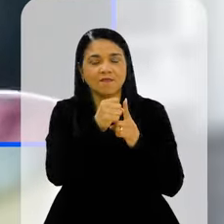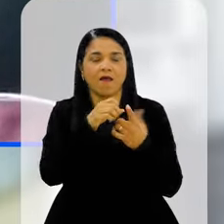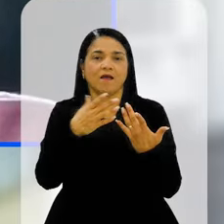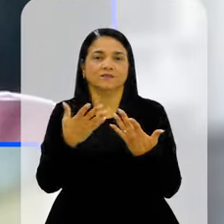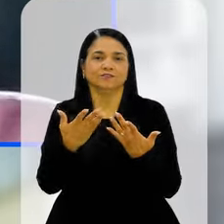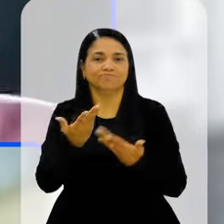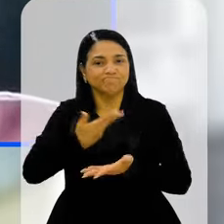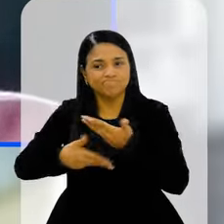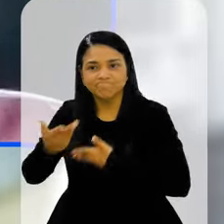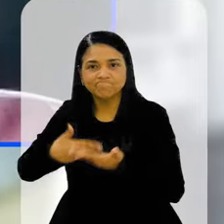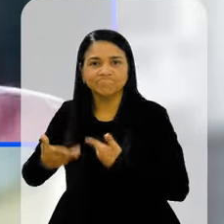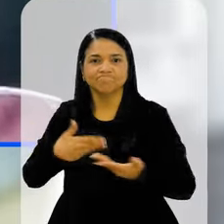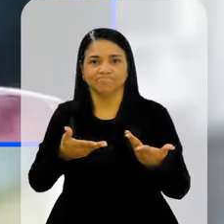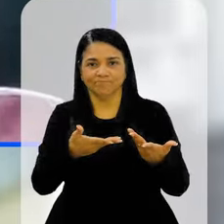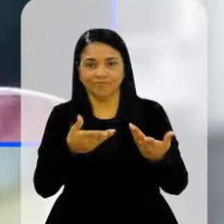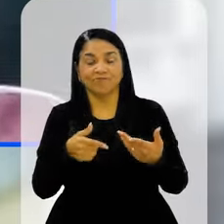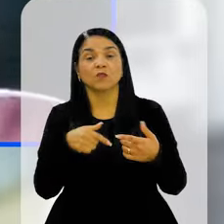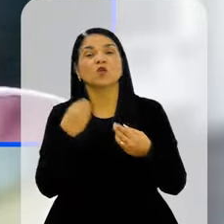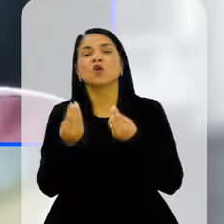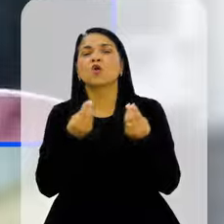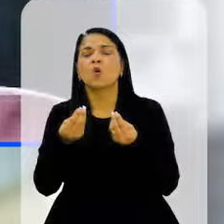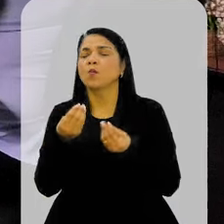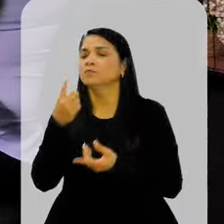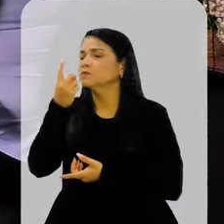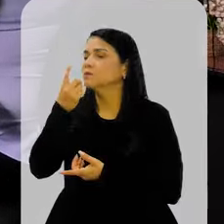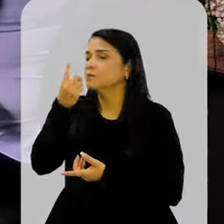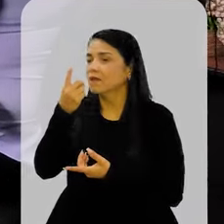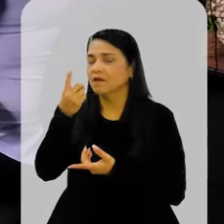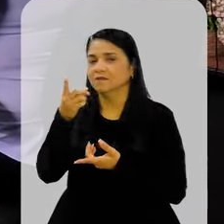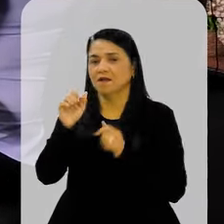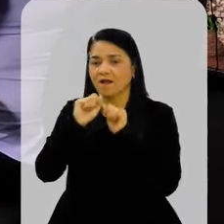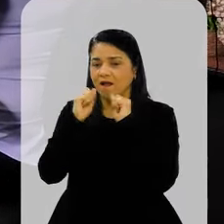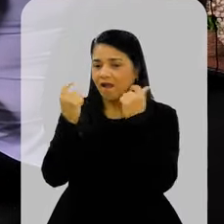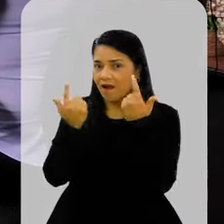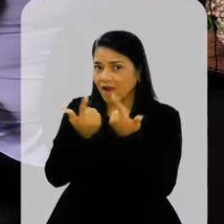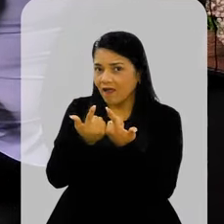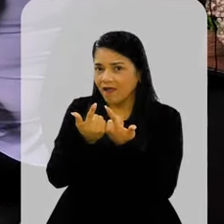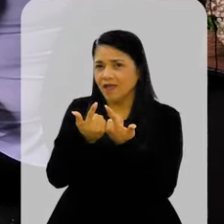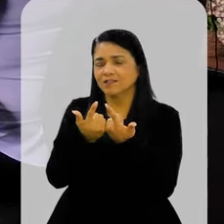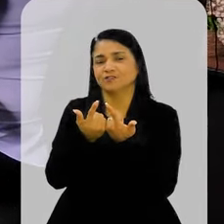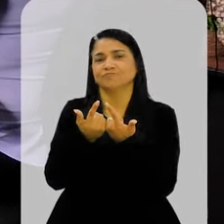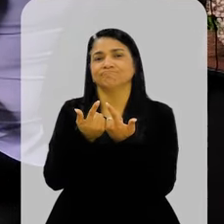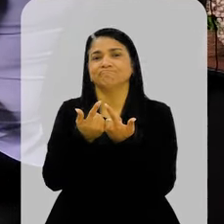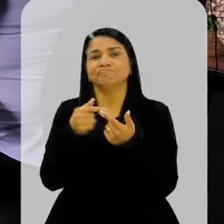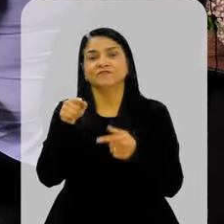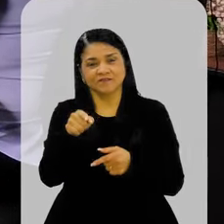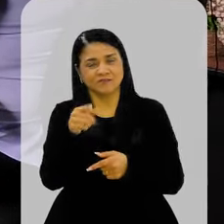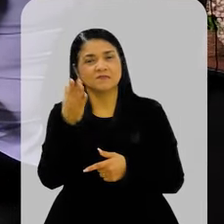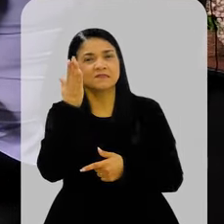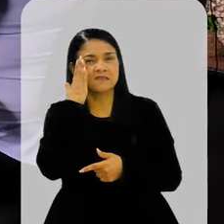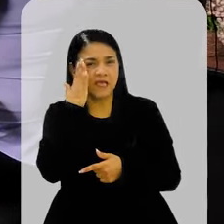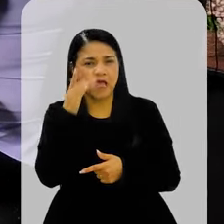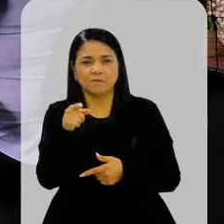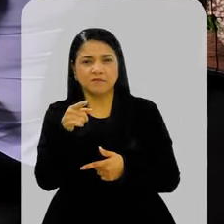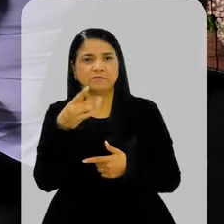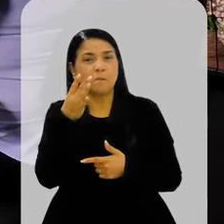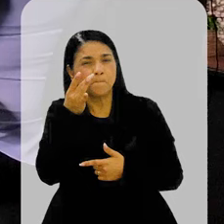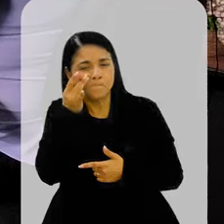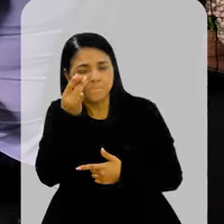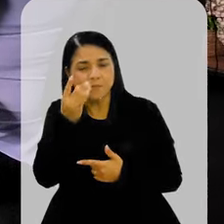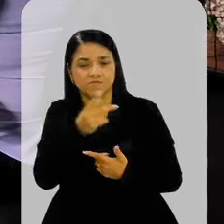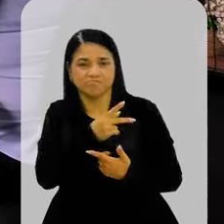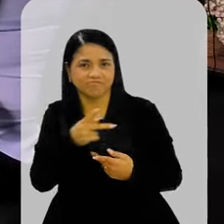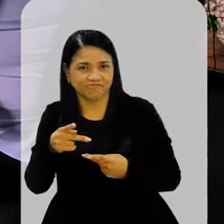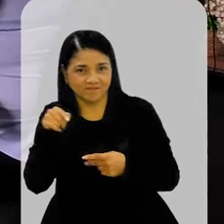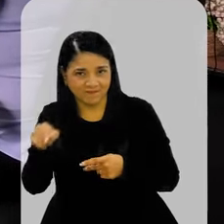pelo envolvimento da sociedade civil no assunto. Deputada, de que forma a Alerj, né, a senhora que é envolvida com essa causa animal, e ainda